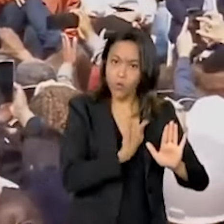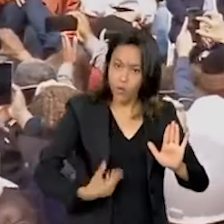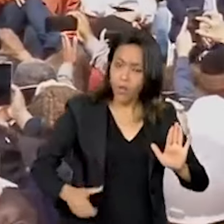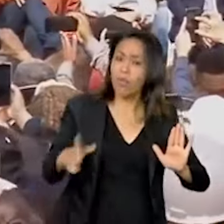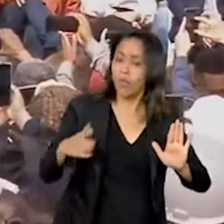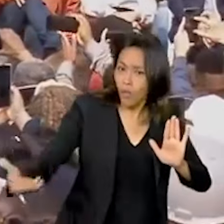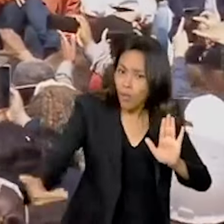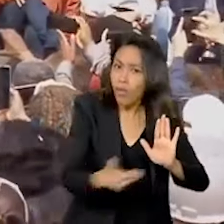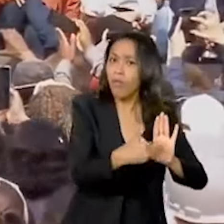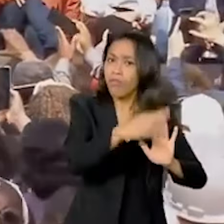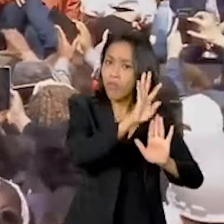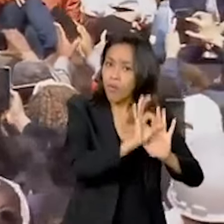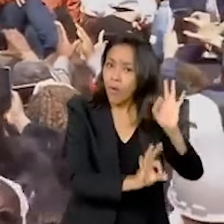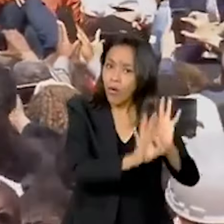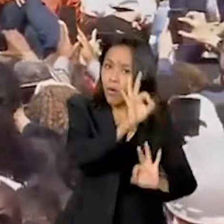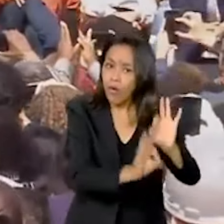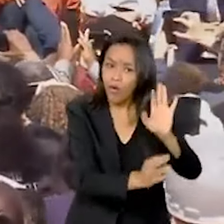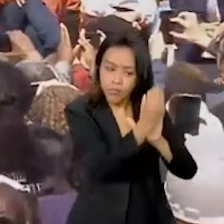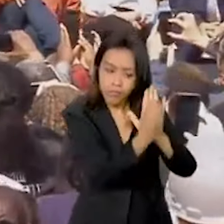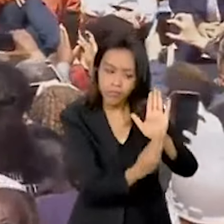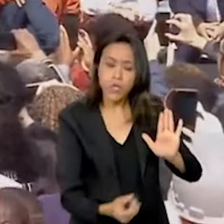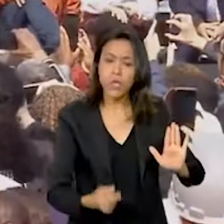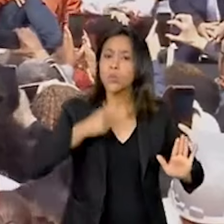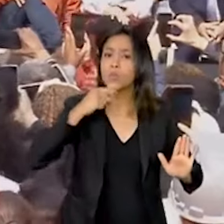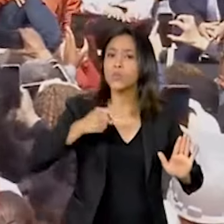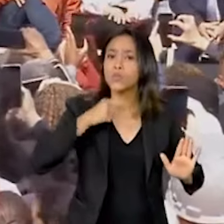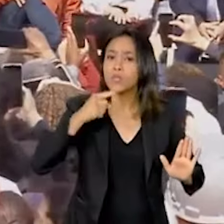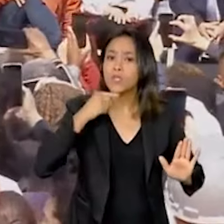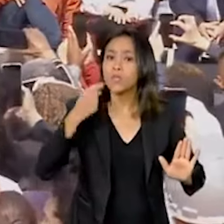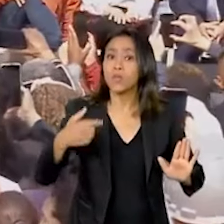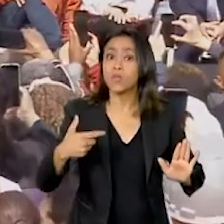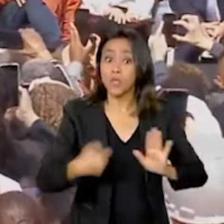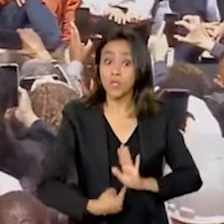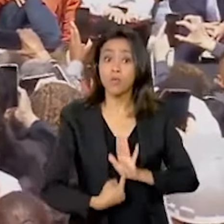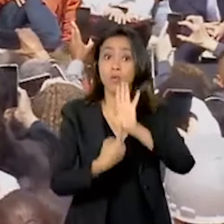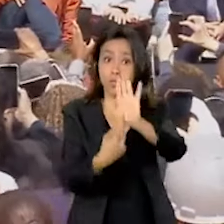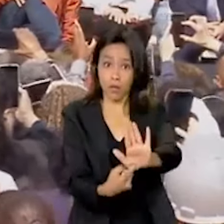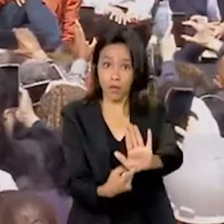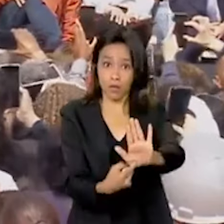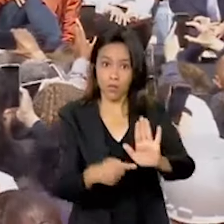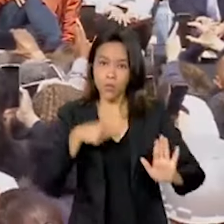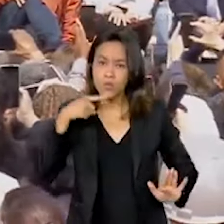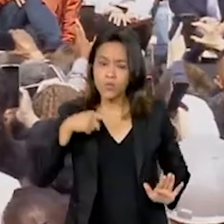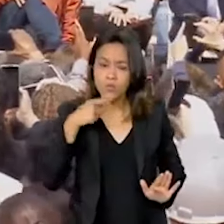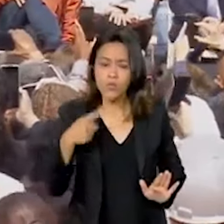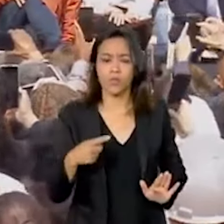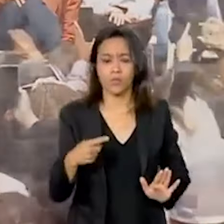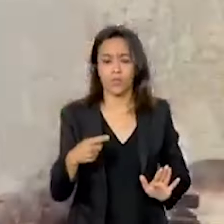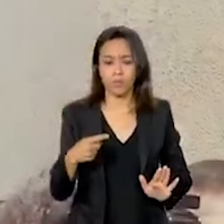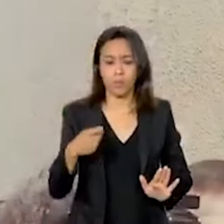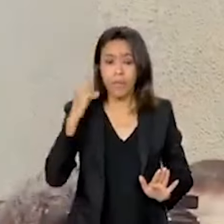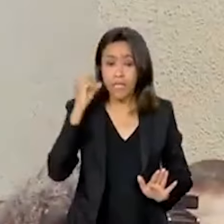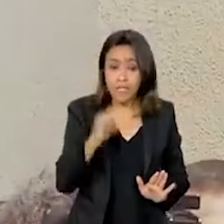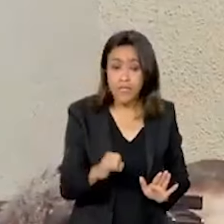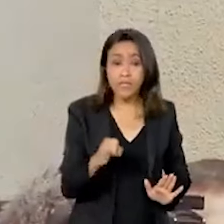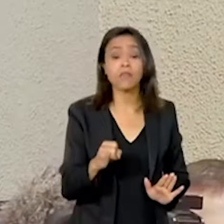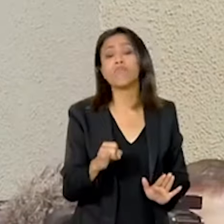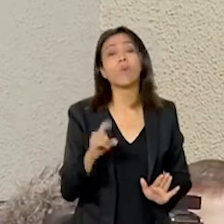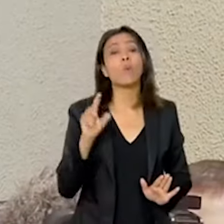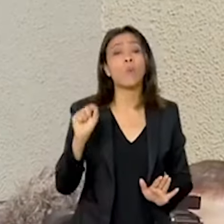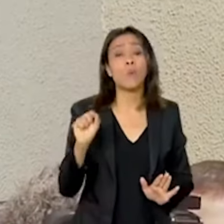Eu duvido eles mostrarem. Eu duvido que eles possam mostrar. Duvido se em algum